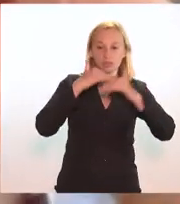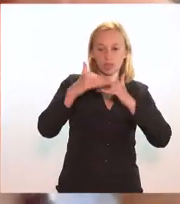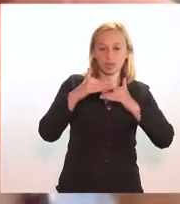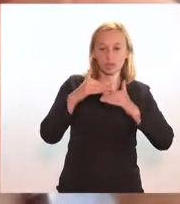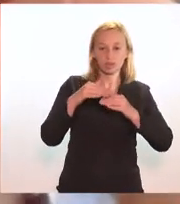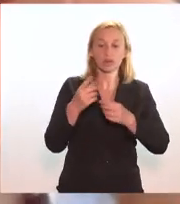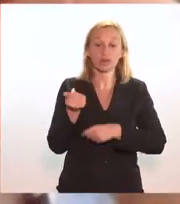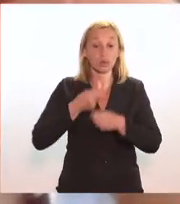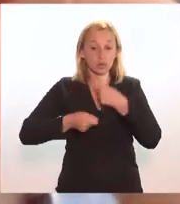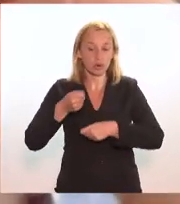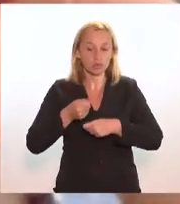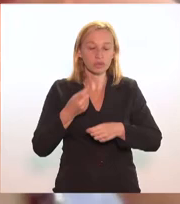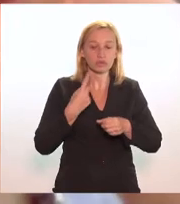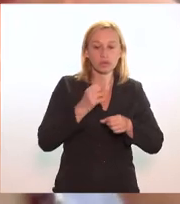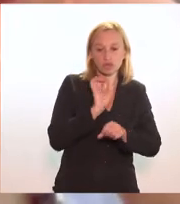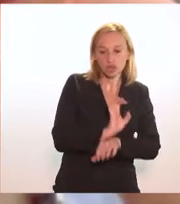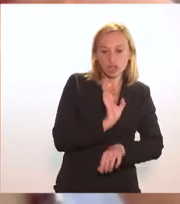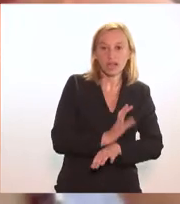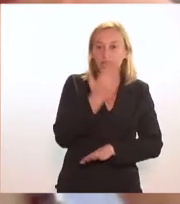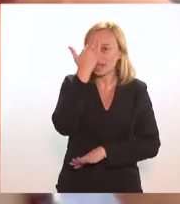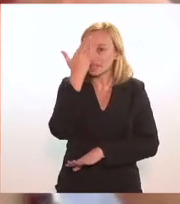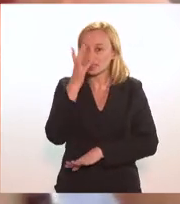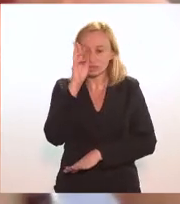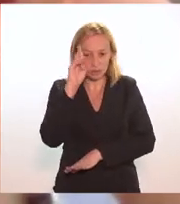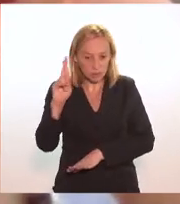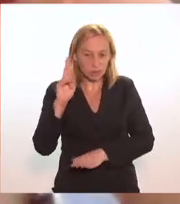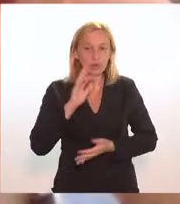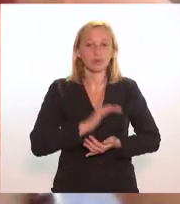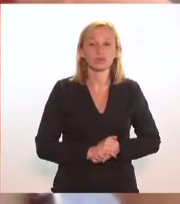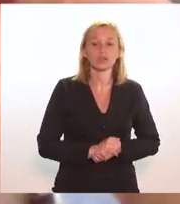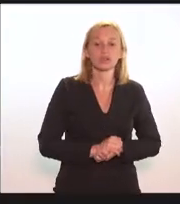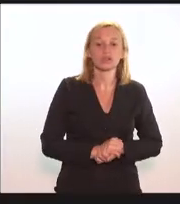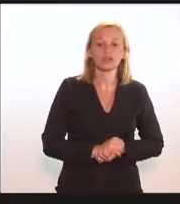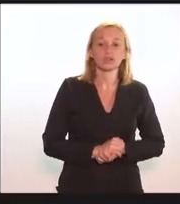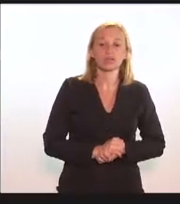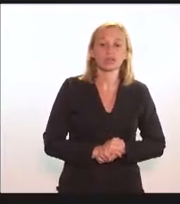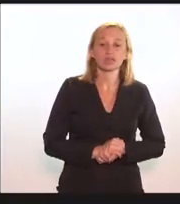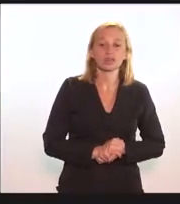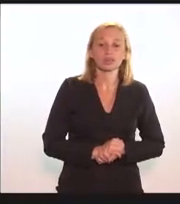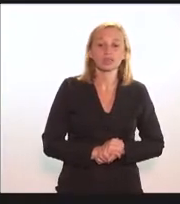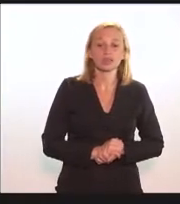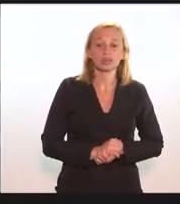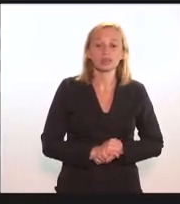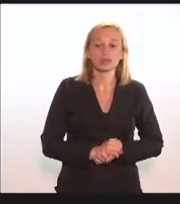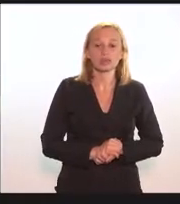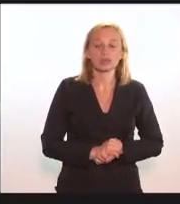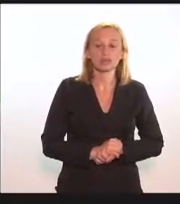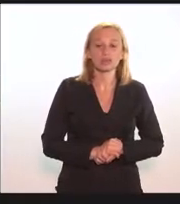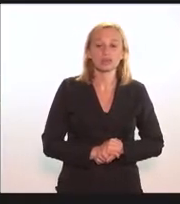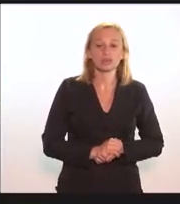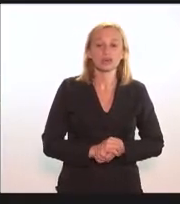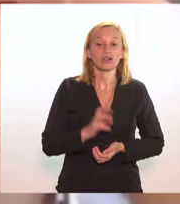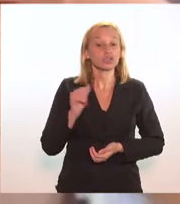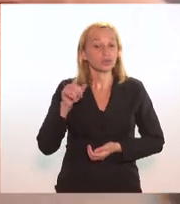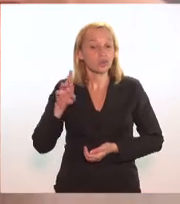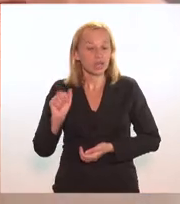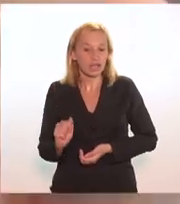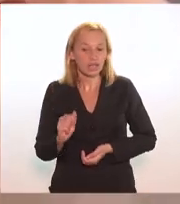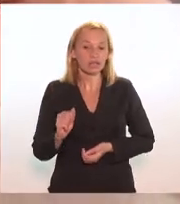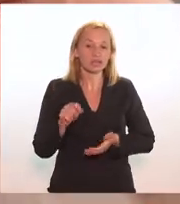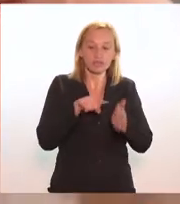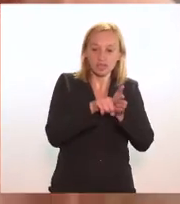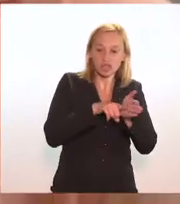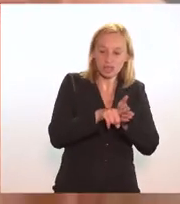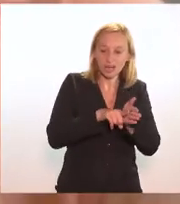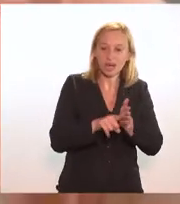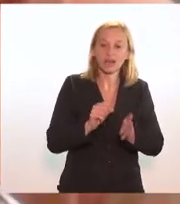Estado, de agradecer ao senhor a questão da volta da nossa auditoria fiscal, vamos